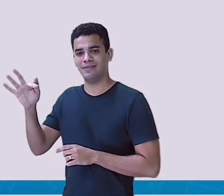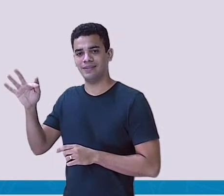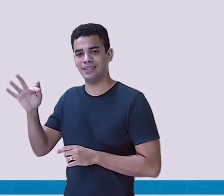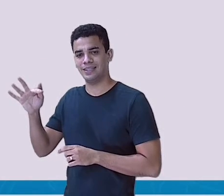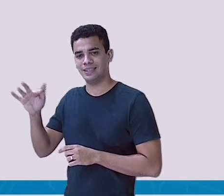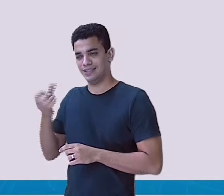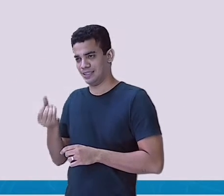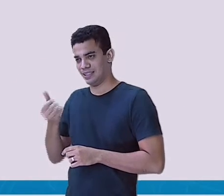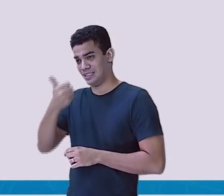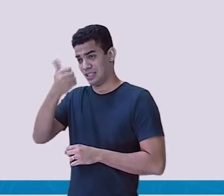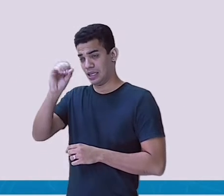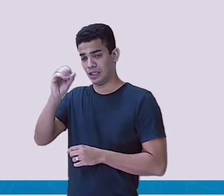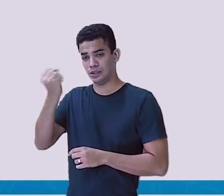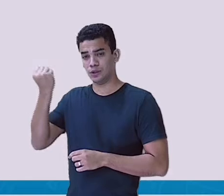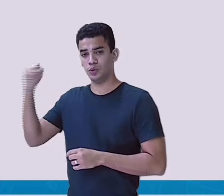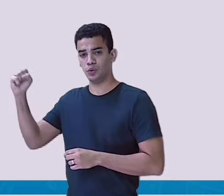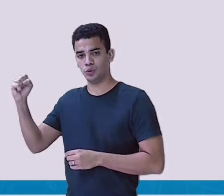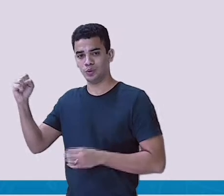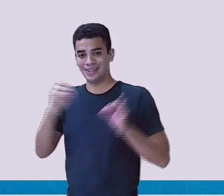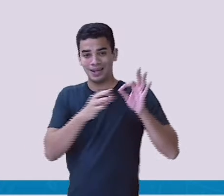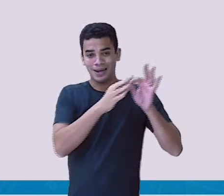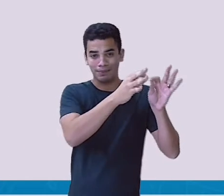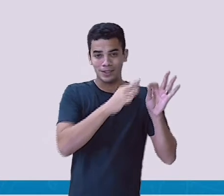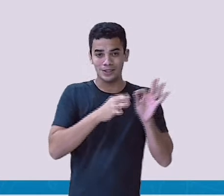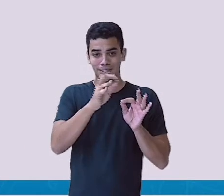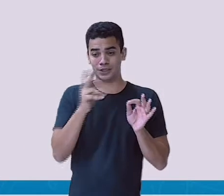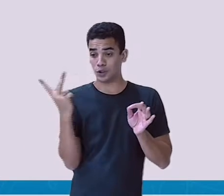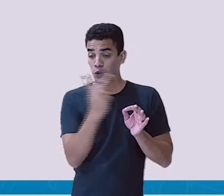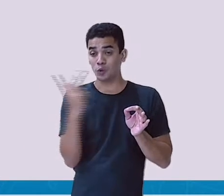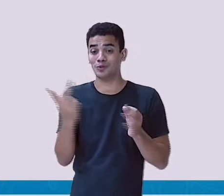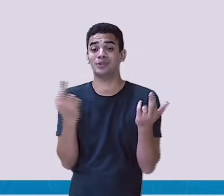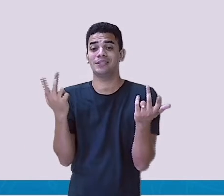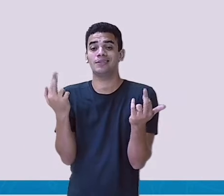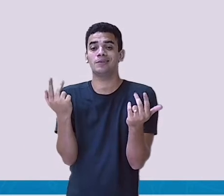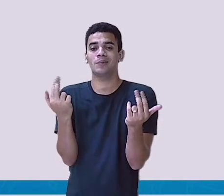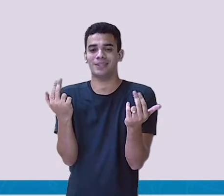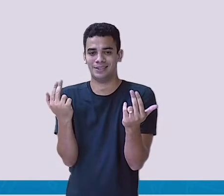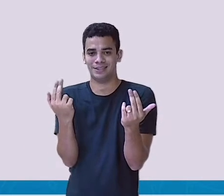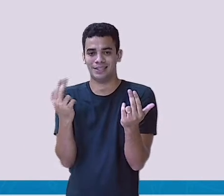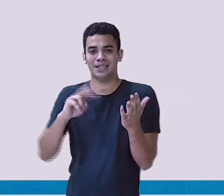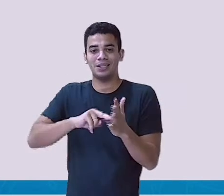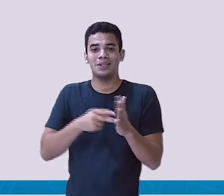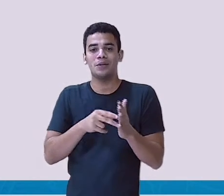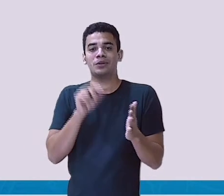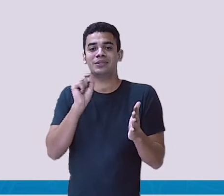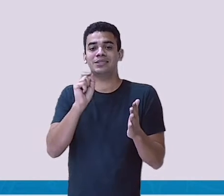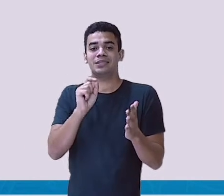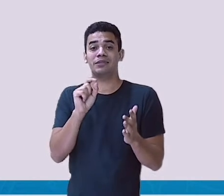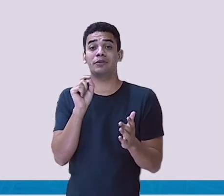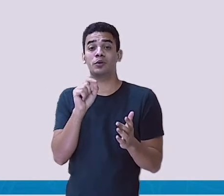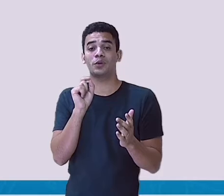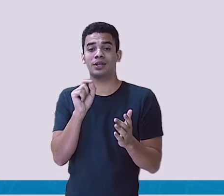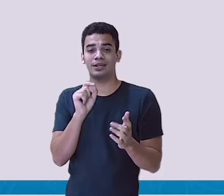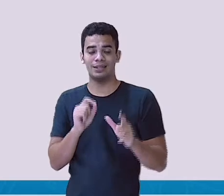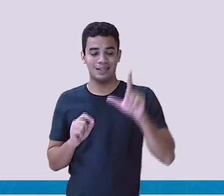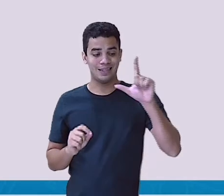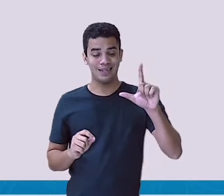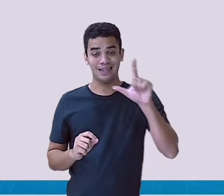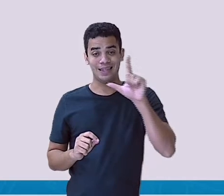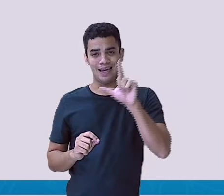Lados com a mesma medida. Então, qual é o caso de congruência? Lado, lado,